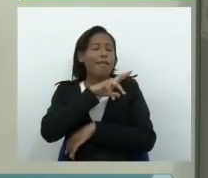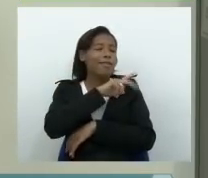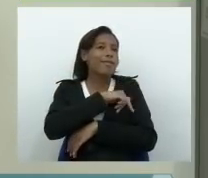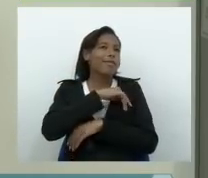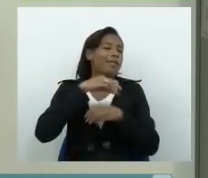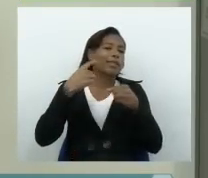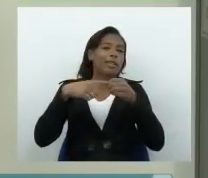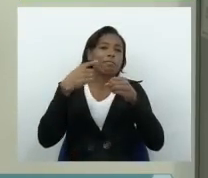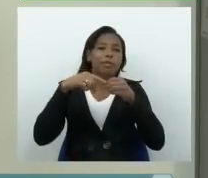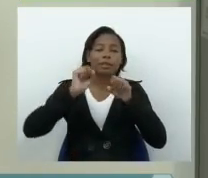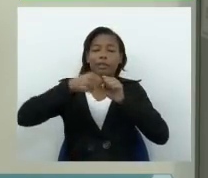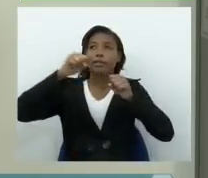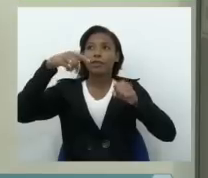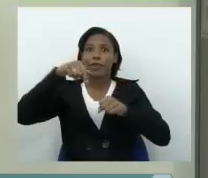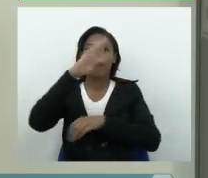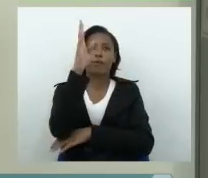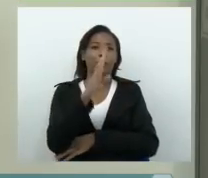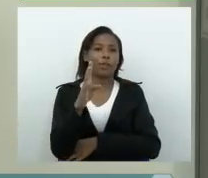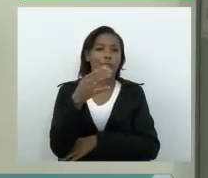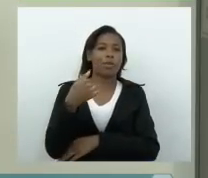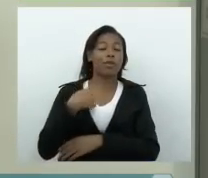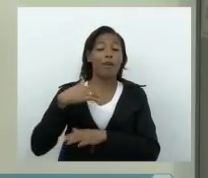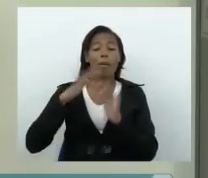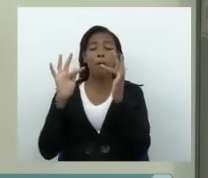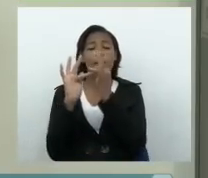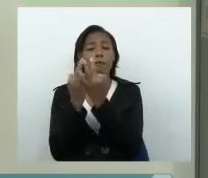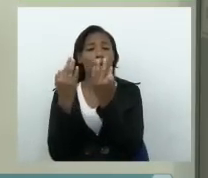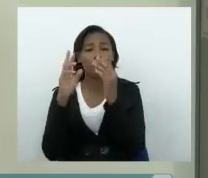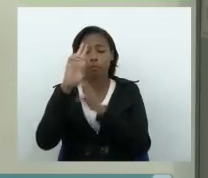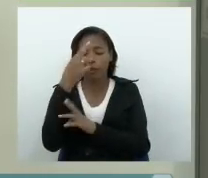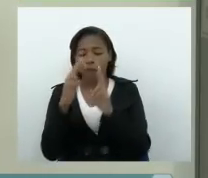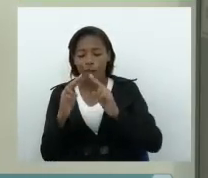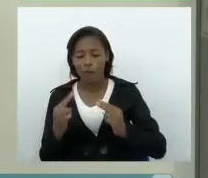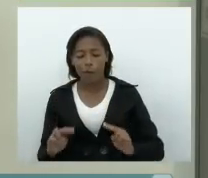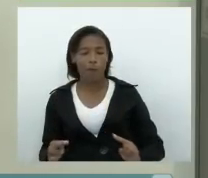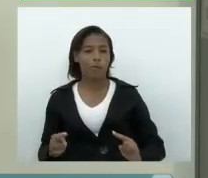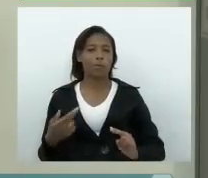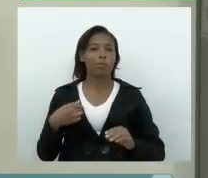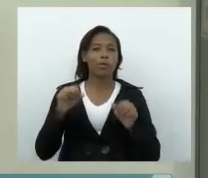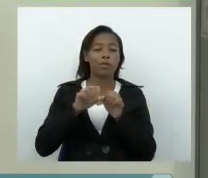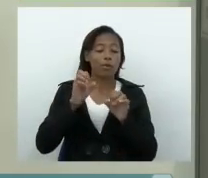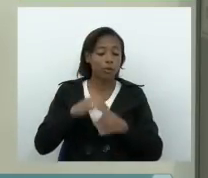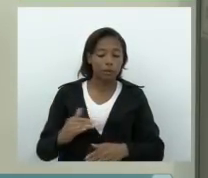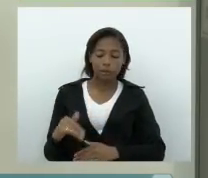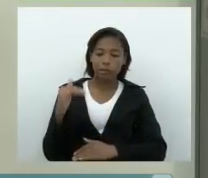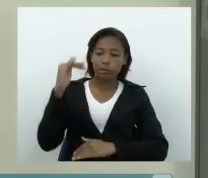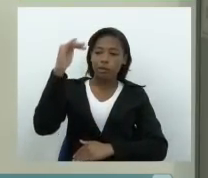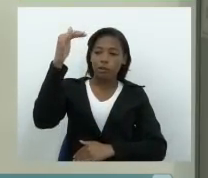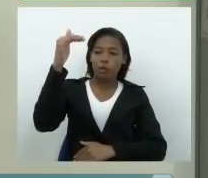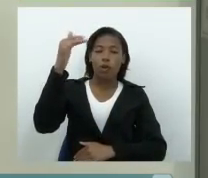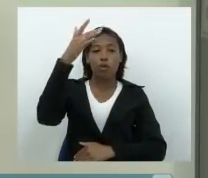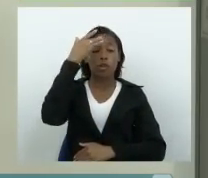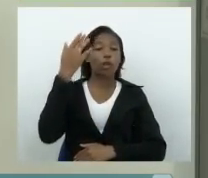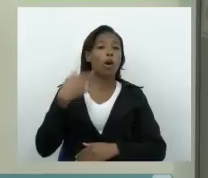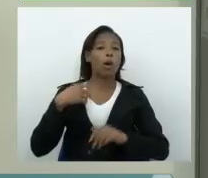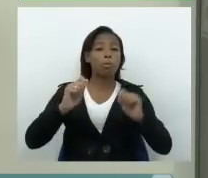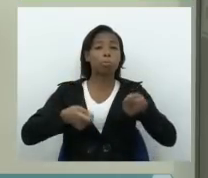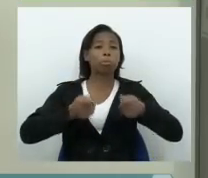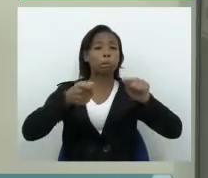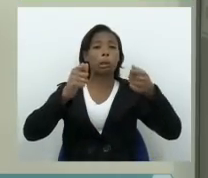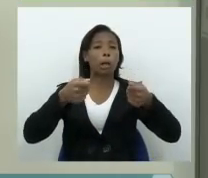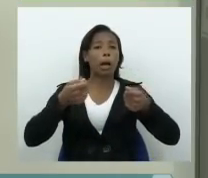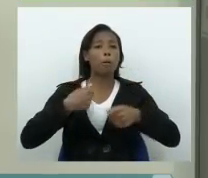maiores cidades do Brasil. Eu venho de uma família humilde, sou nascido e criado, filho de um simples carroceiro. Você